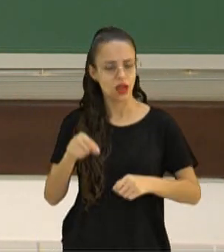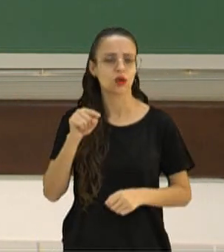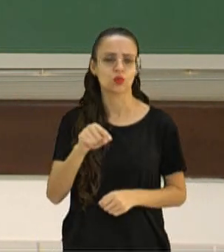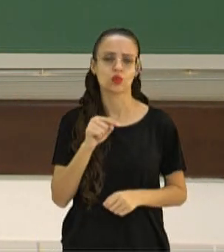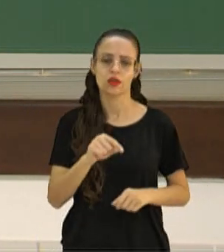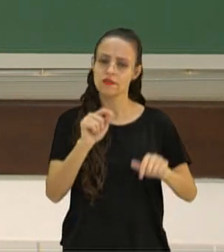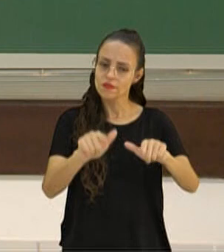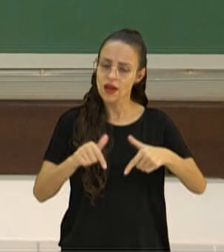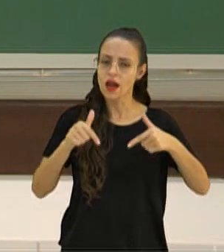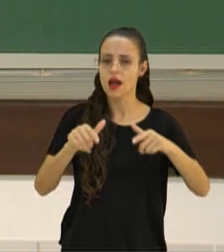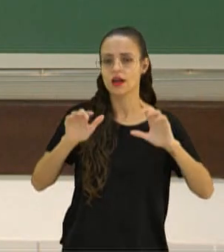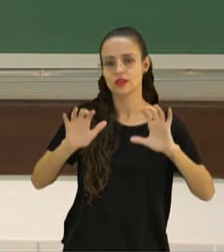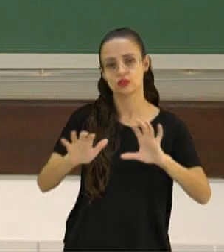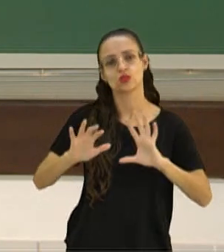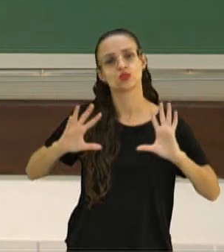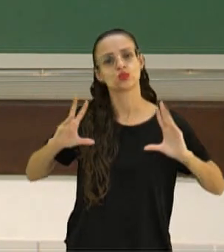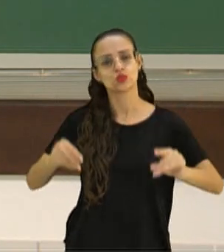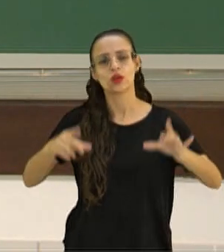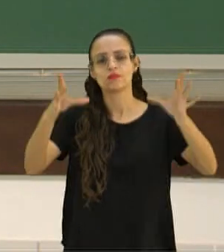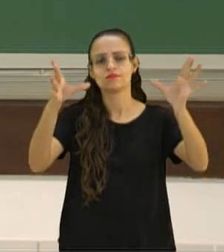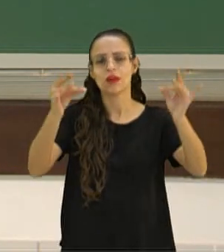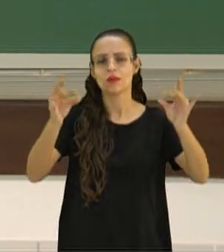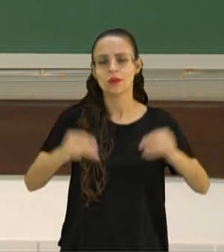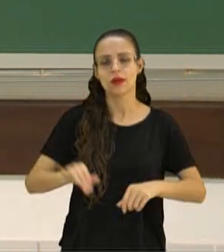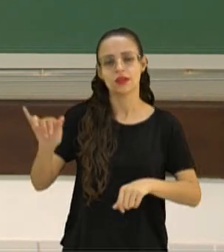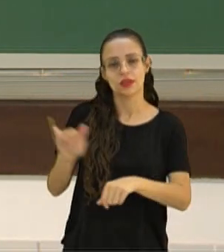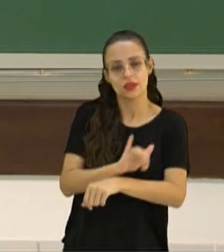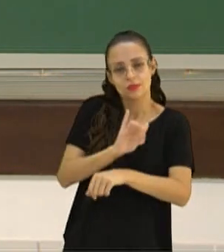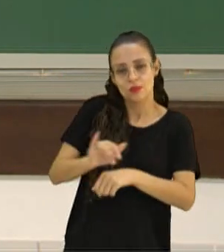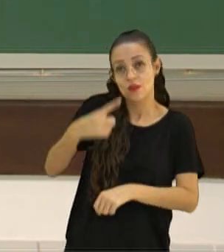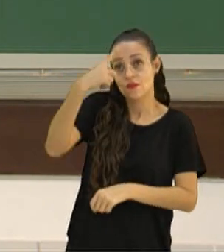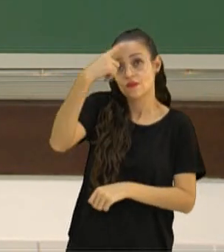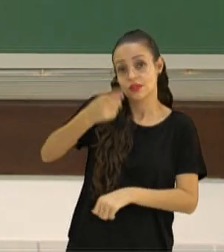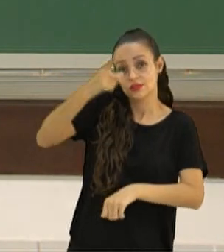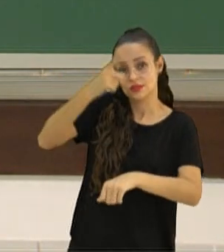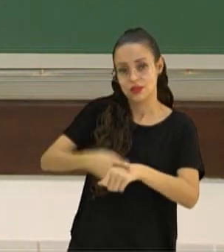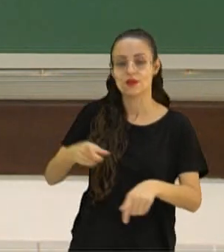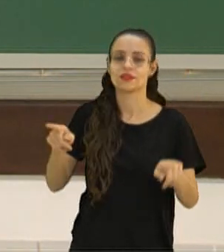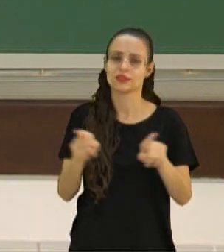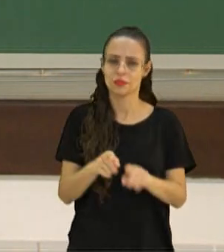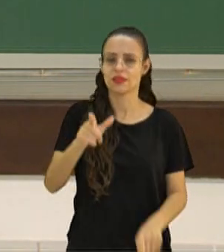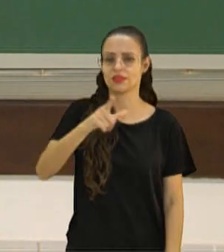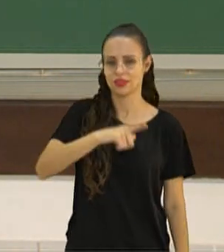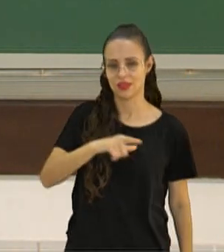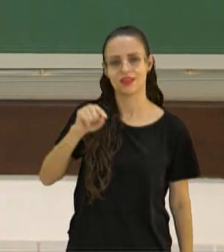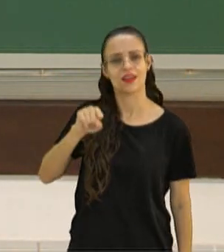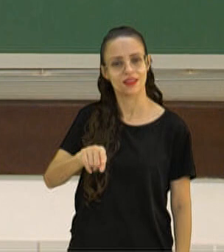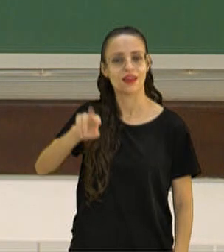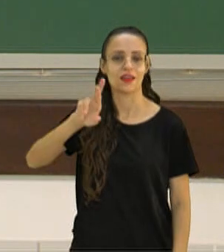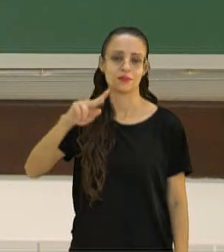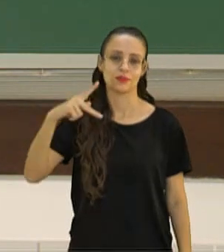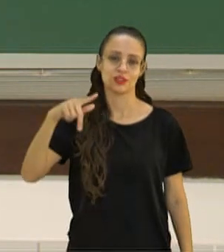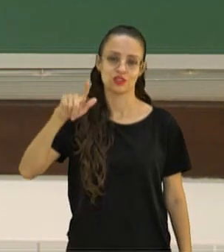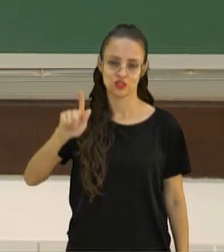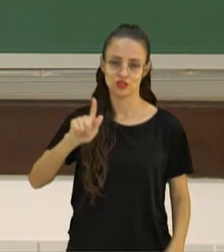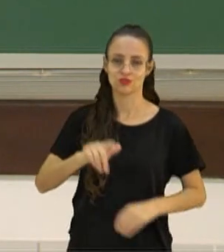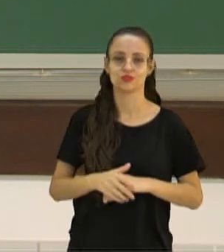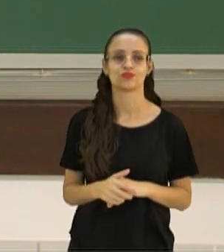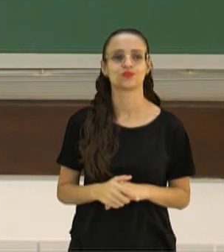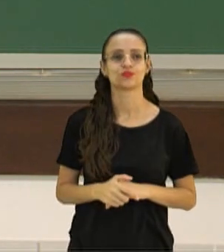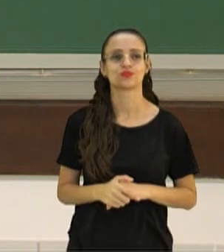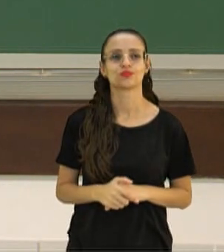determinadas ações. Então toda essa parte de improvisação também está presente dentro do Role Play Game, ou